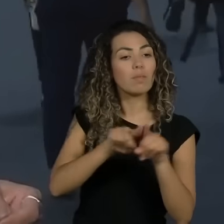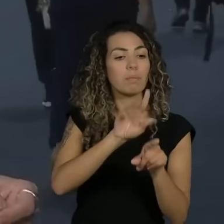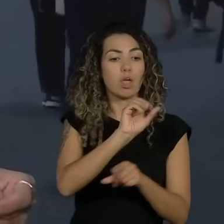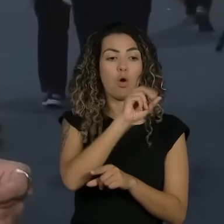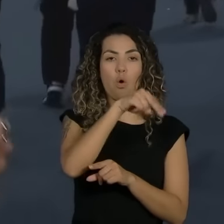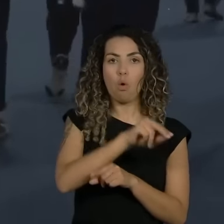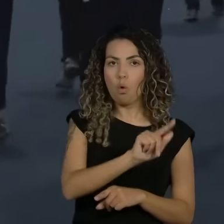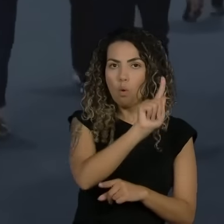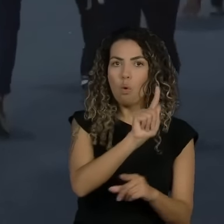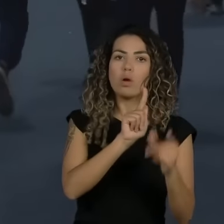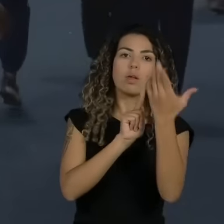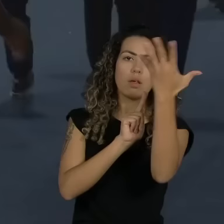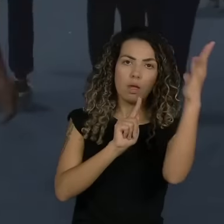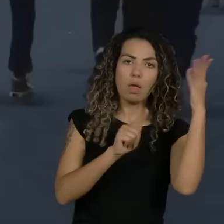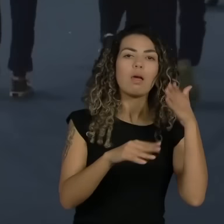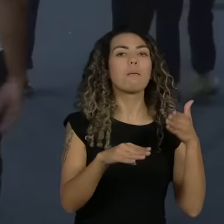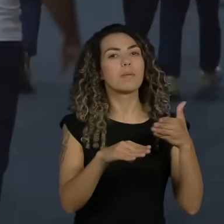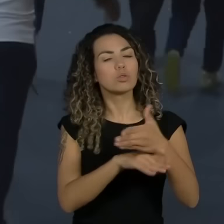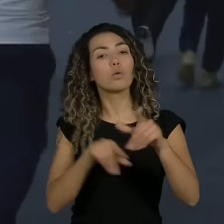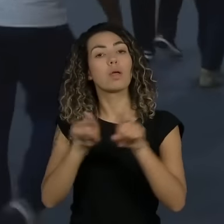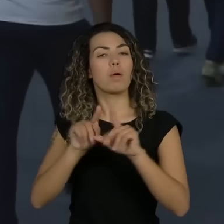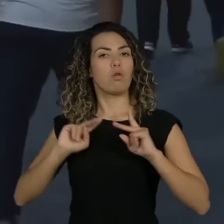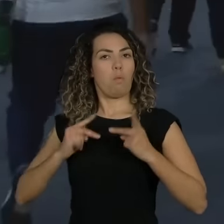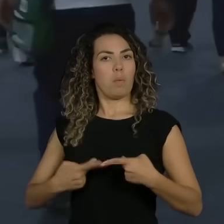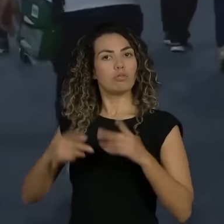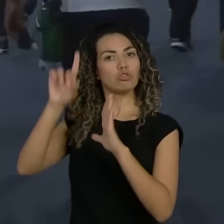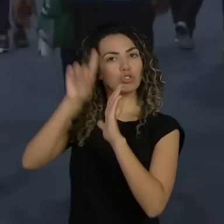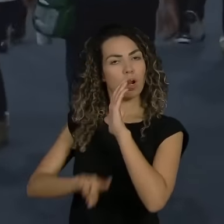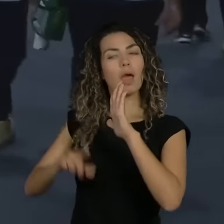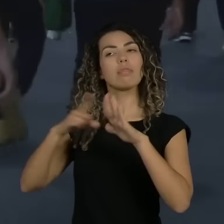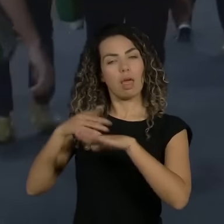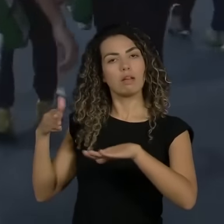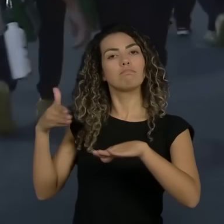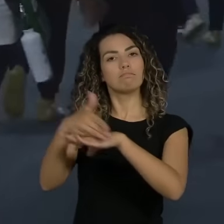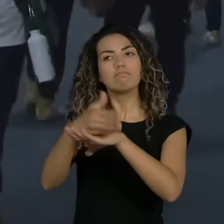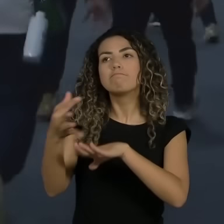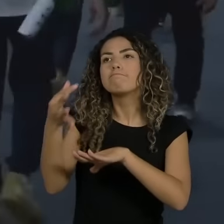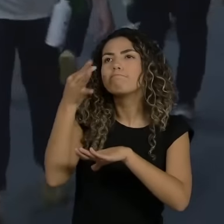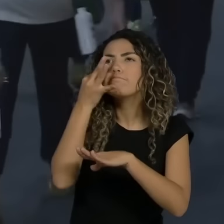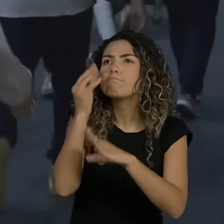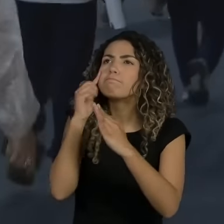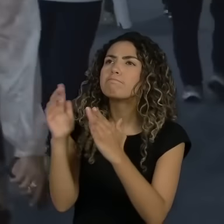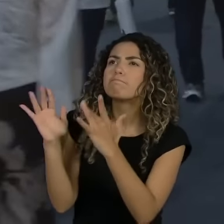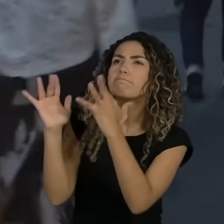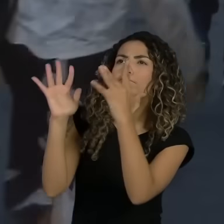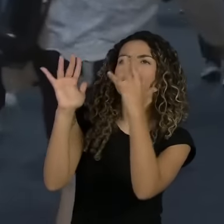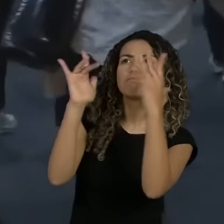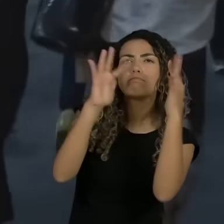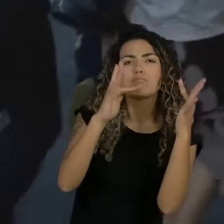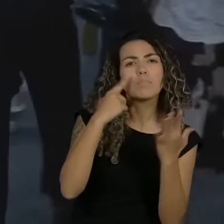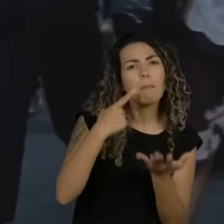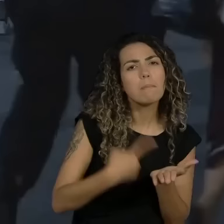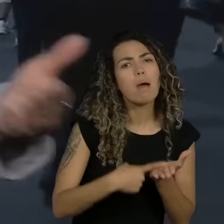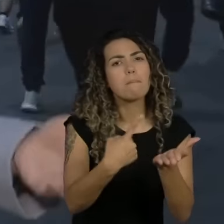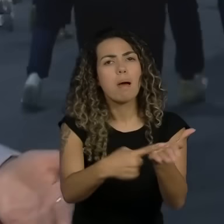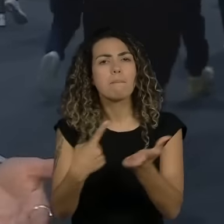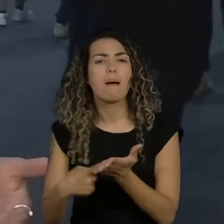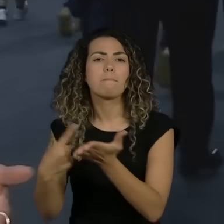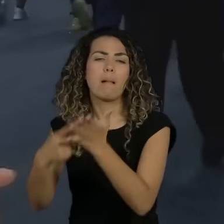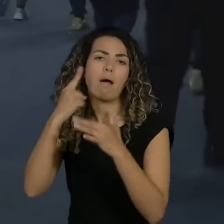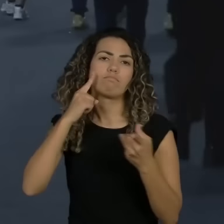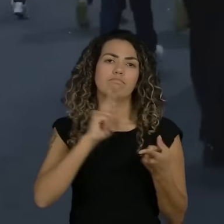meio ambiente e aos direitos humanos acompanham de perto cada passo das negociações, assim